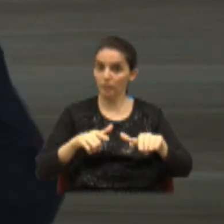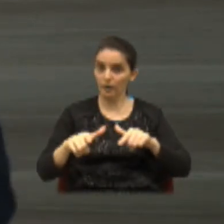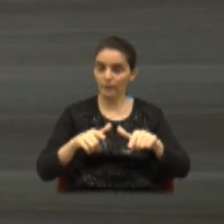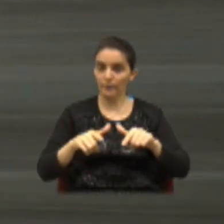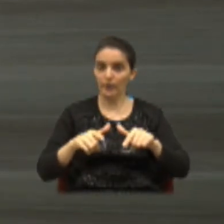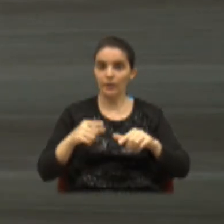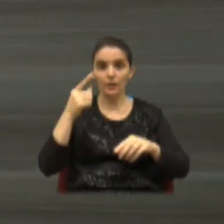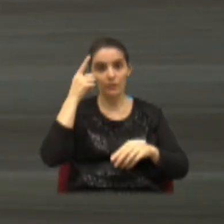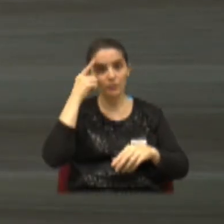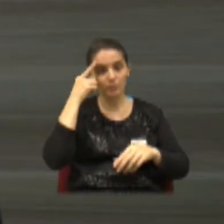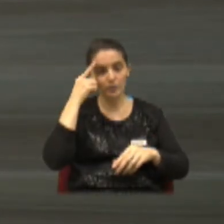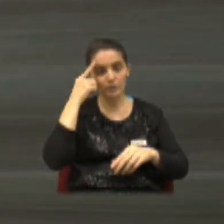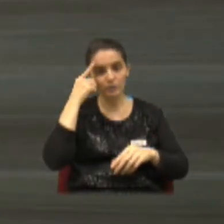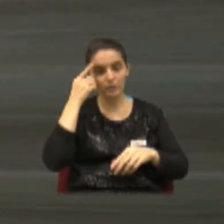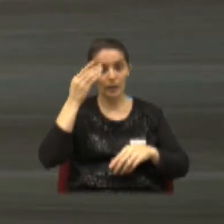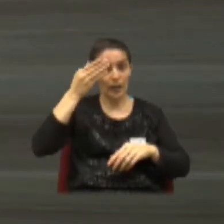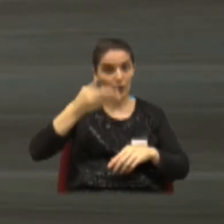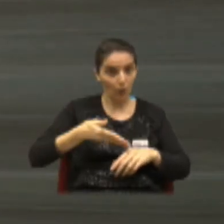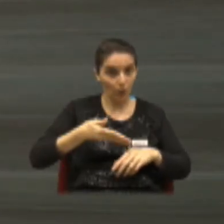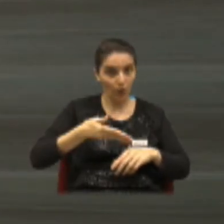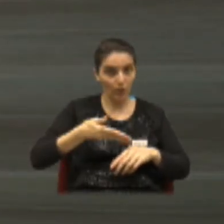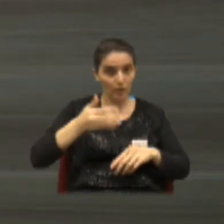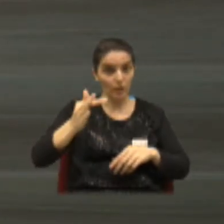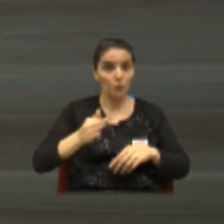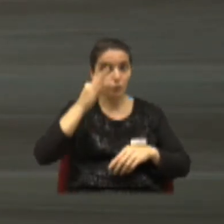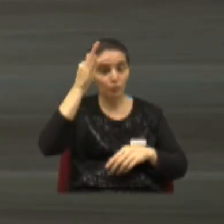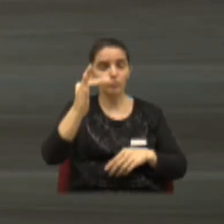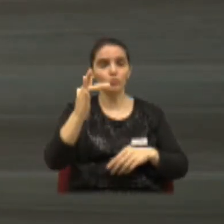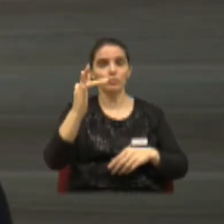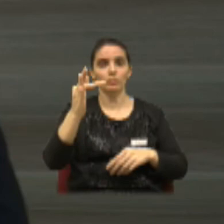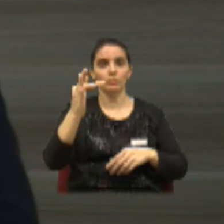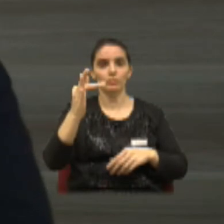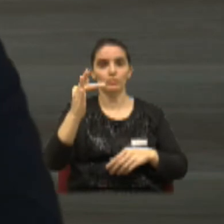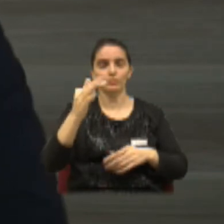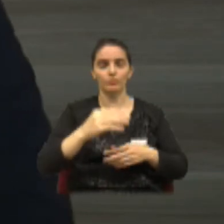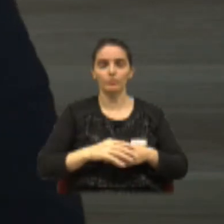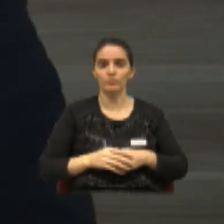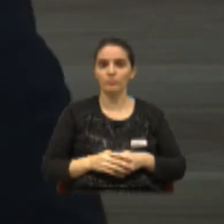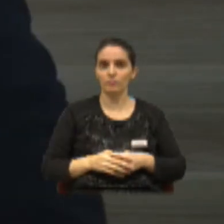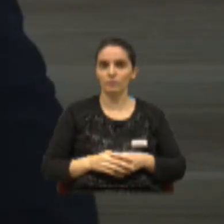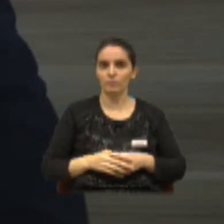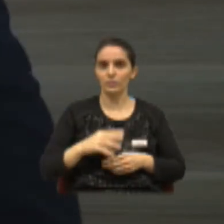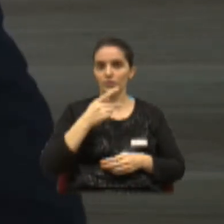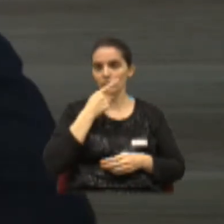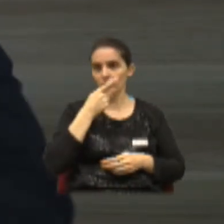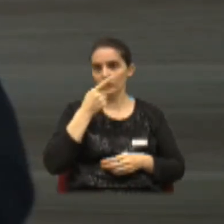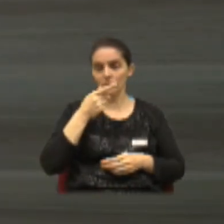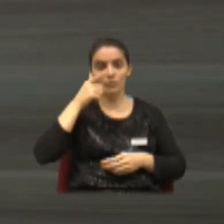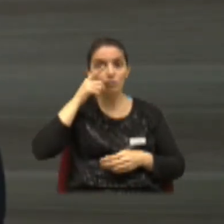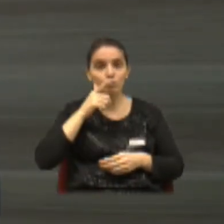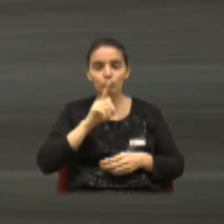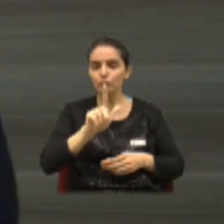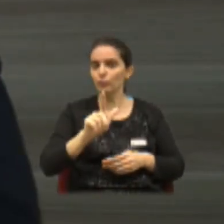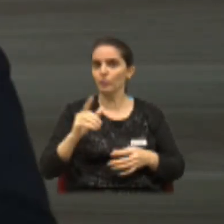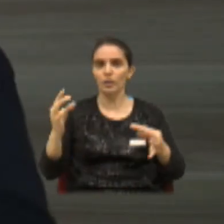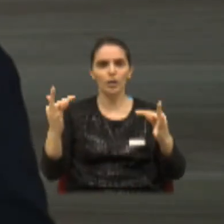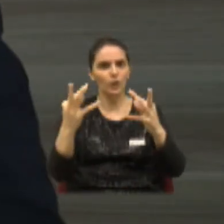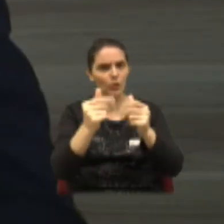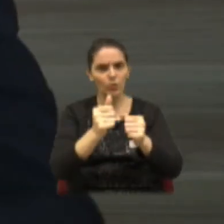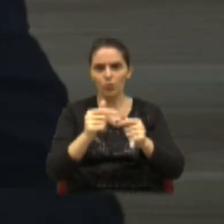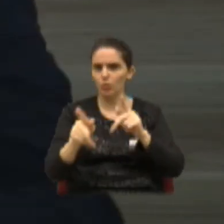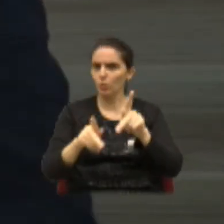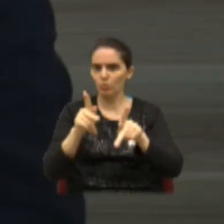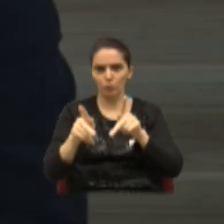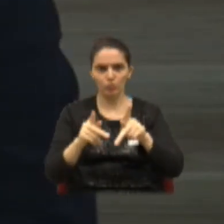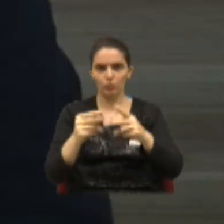não consegue trabalhar. Quando eu falo isso, obviamente que não vai conseguir atingir toda a população, é como arrumar